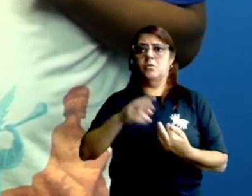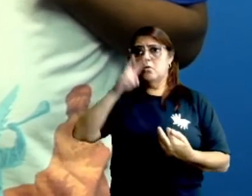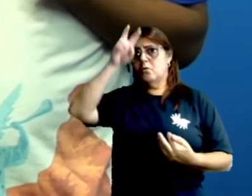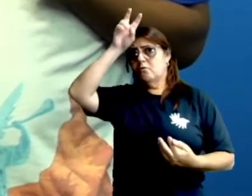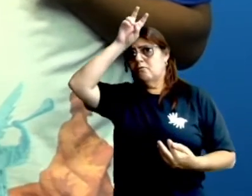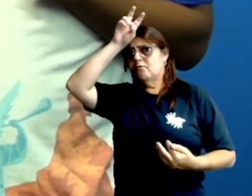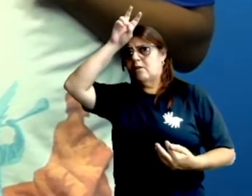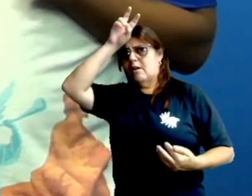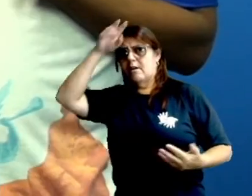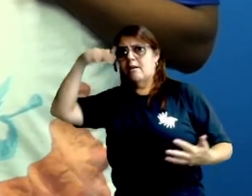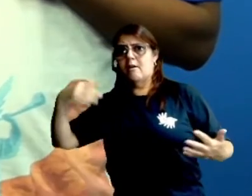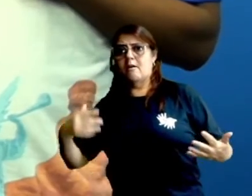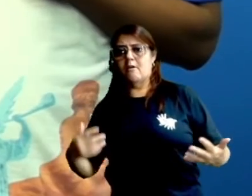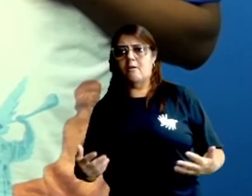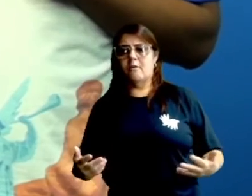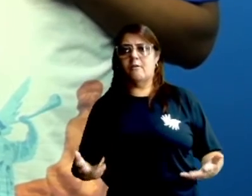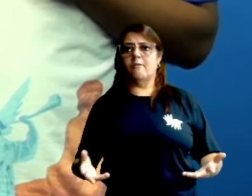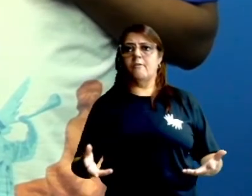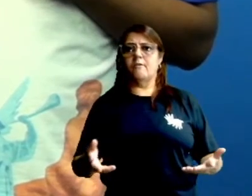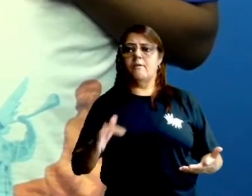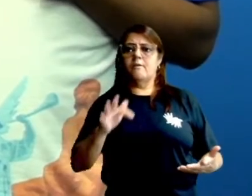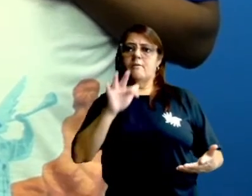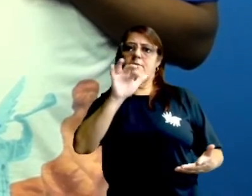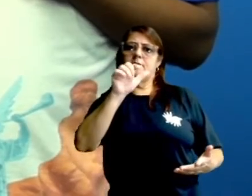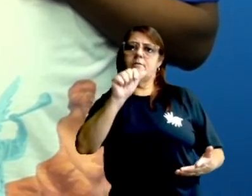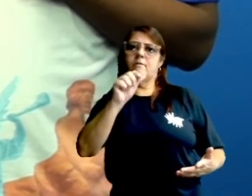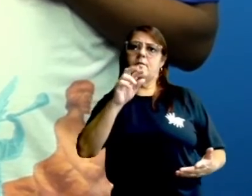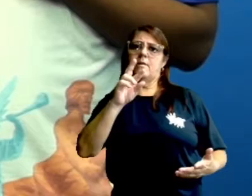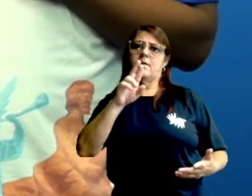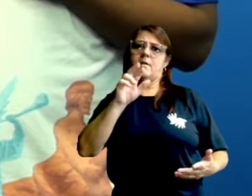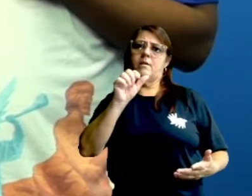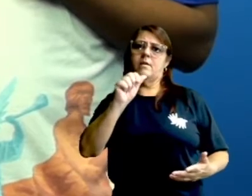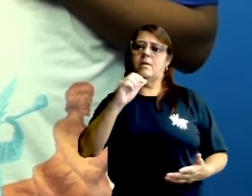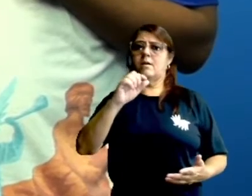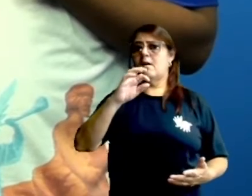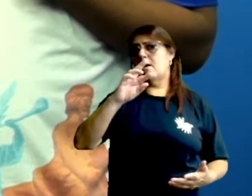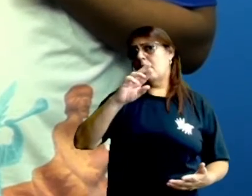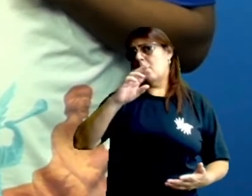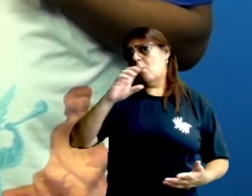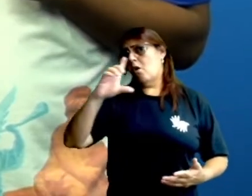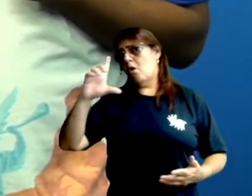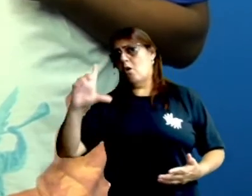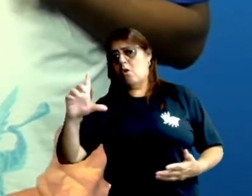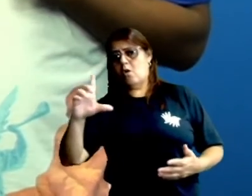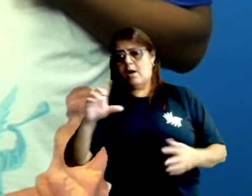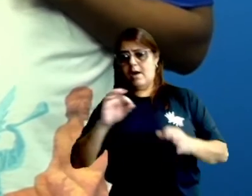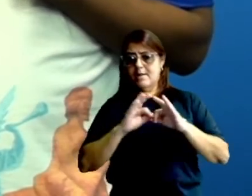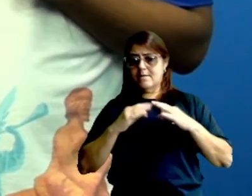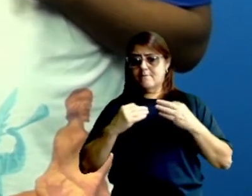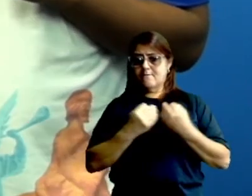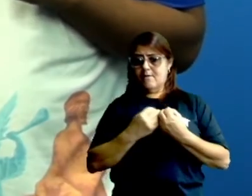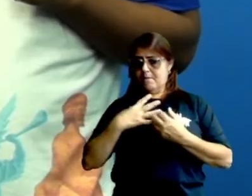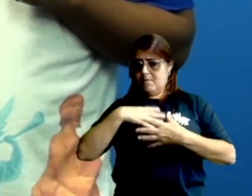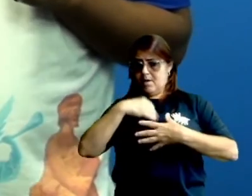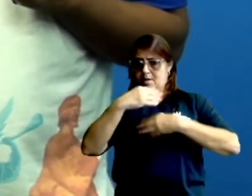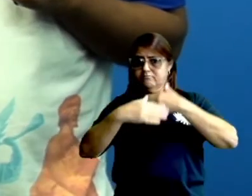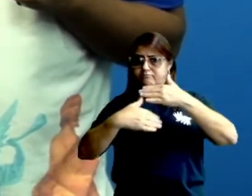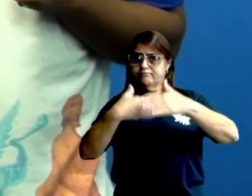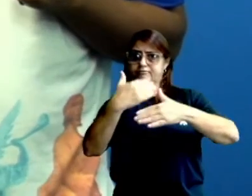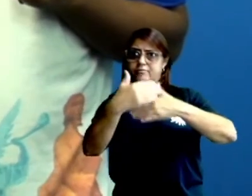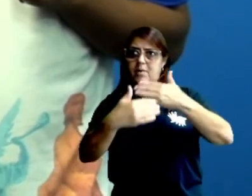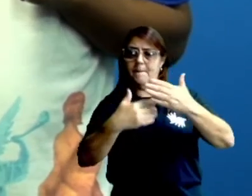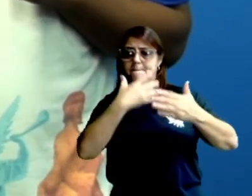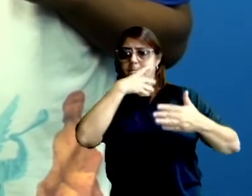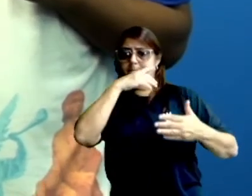né que significa dizer que para ser um Faraó é o que acontecerá de forma hereditária passava de pai